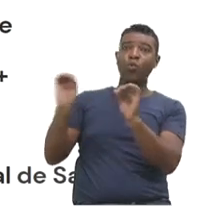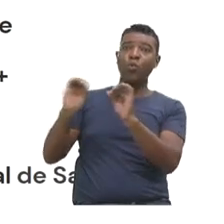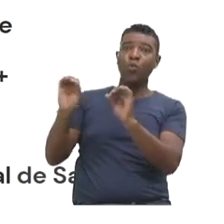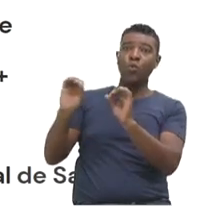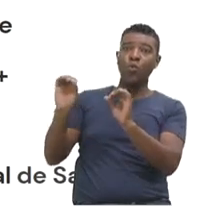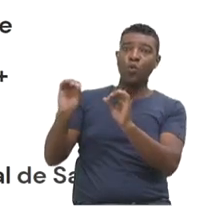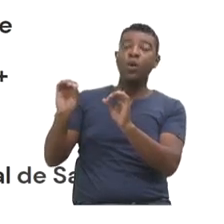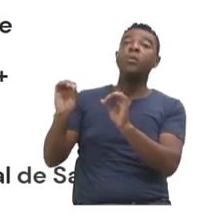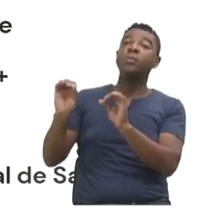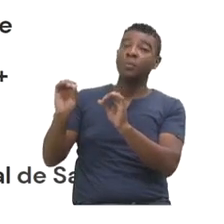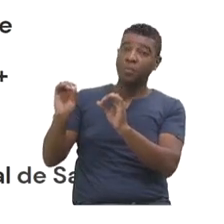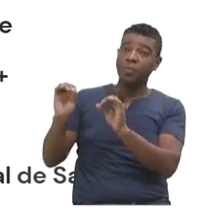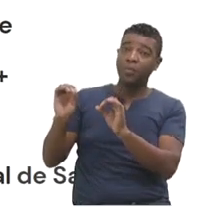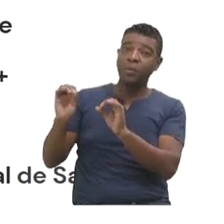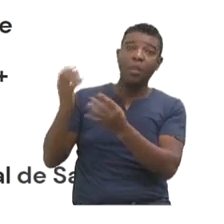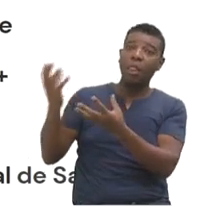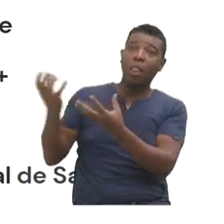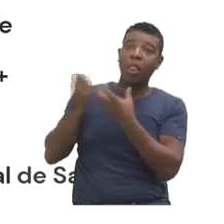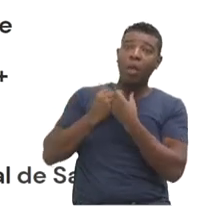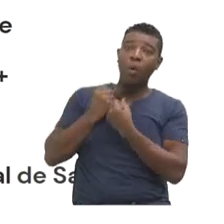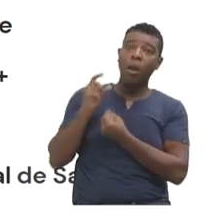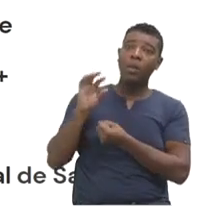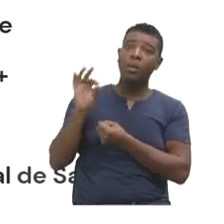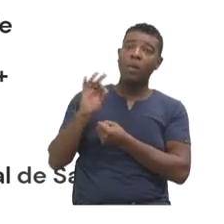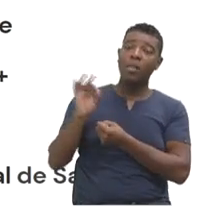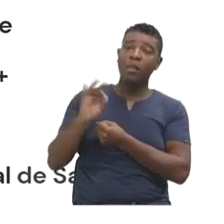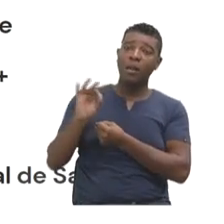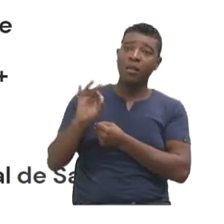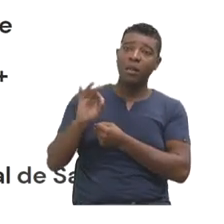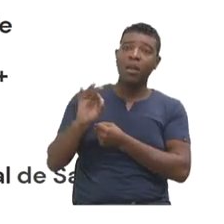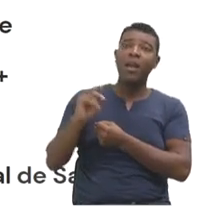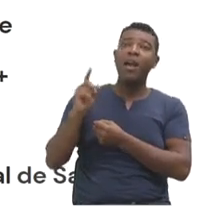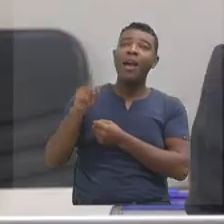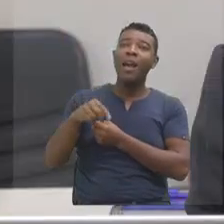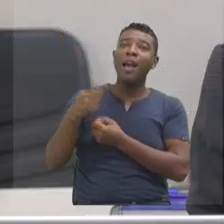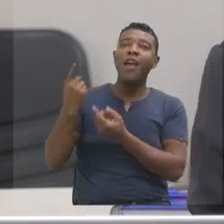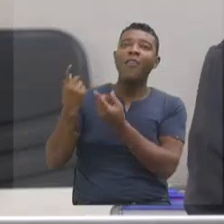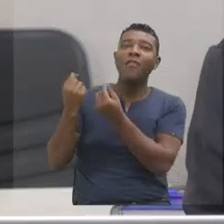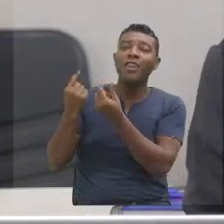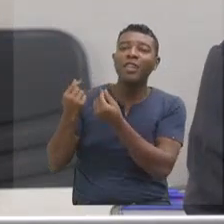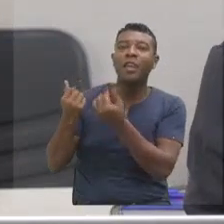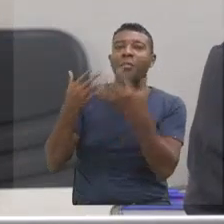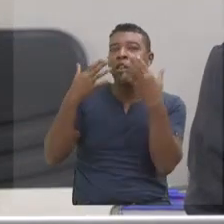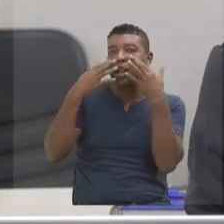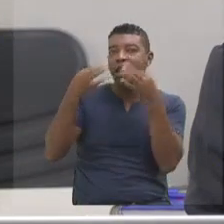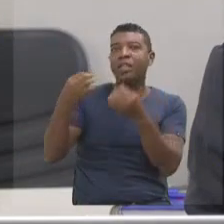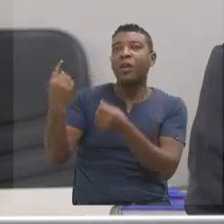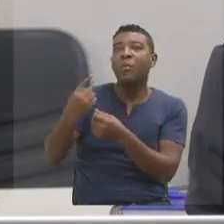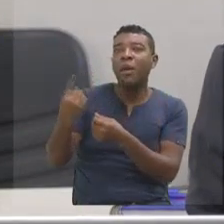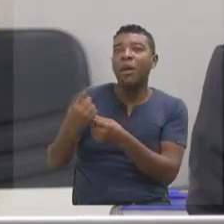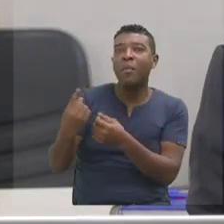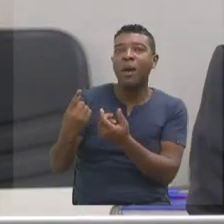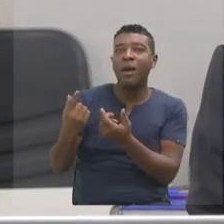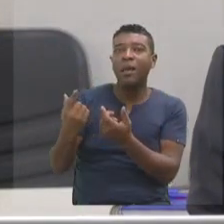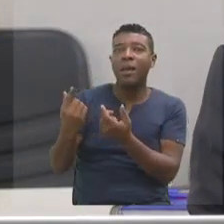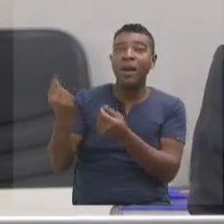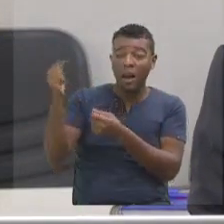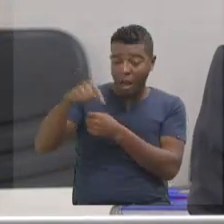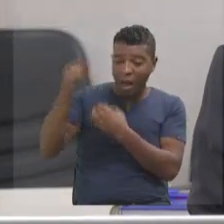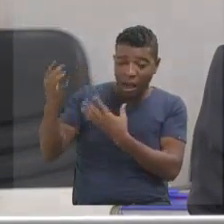recebiam nada de cof financiamento da atenção primária e hoje eles recebem só de qual financiamento cerca de